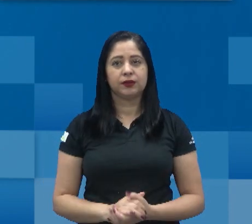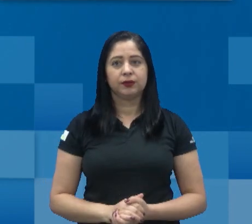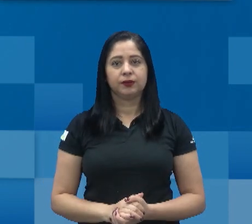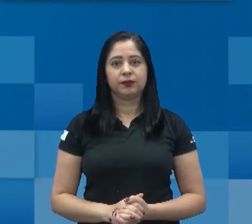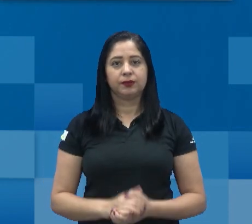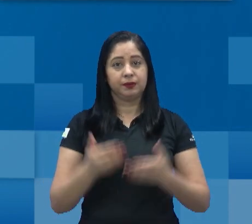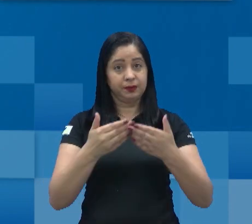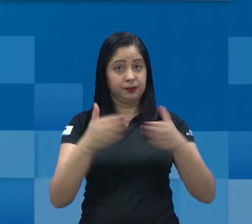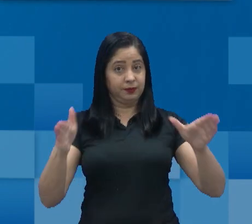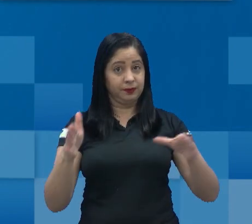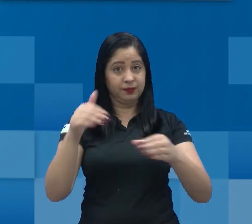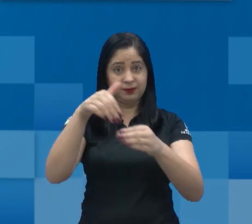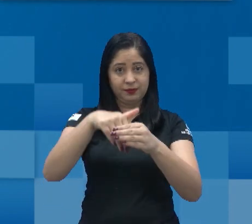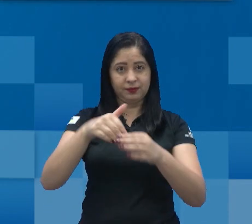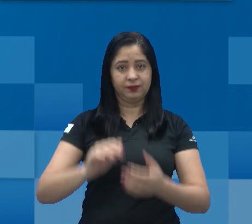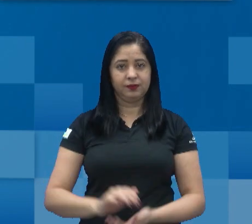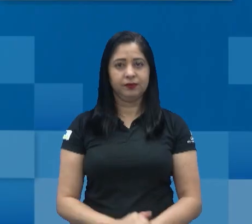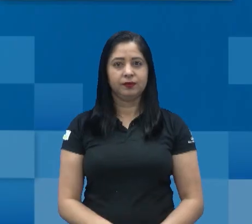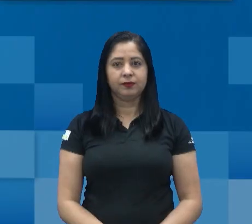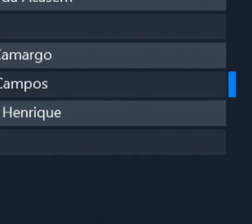Aberta a votação.